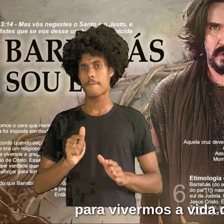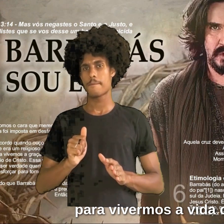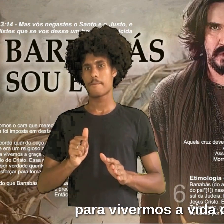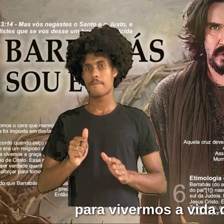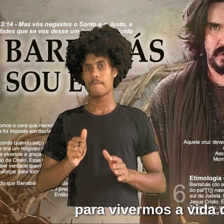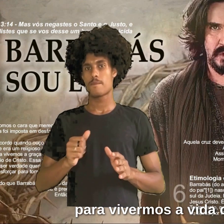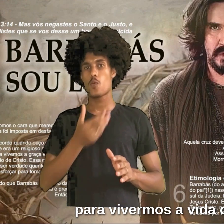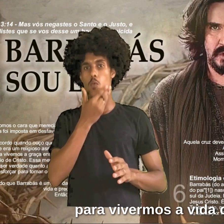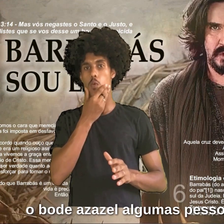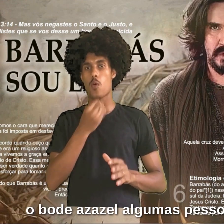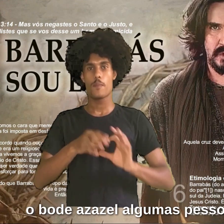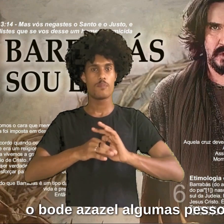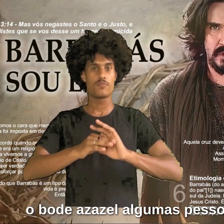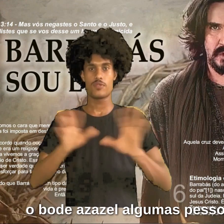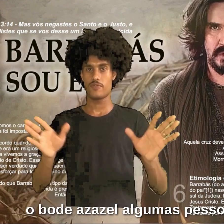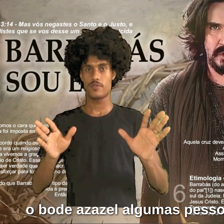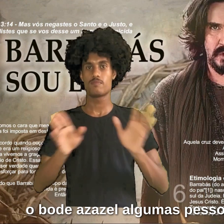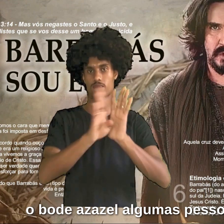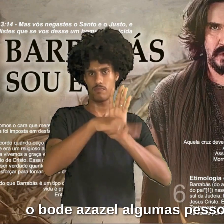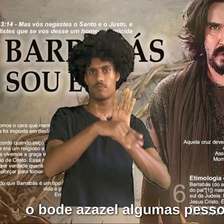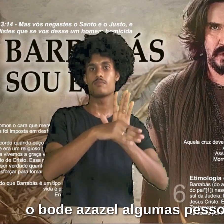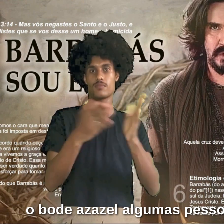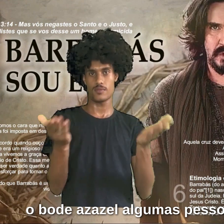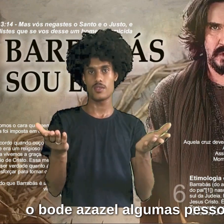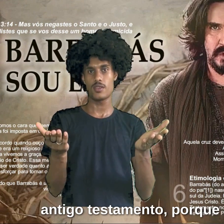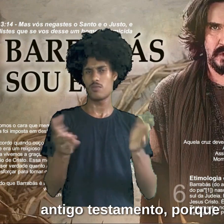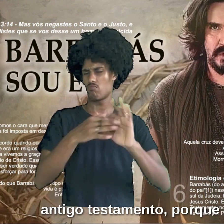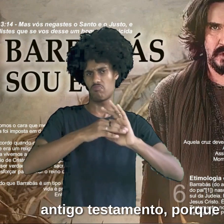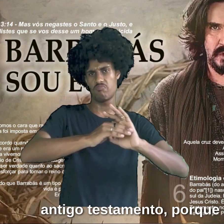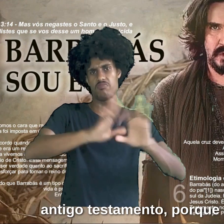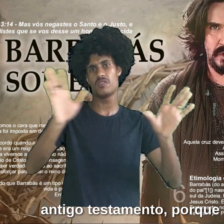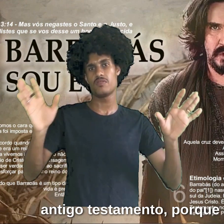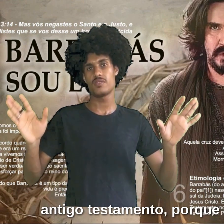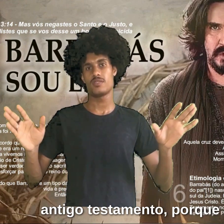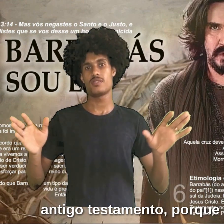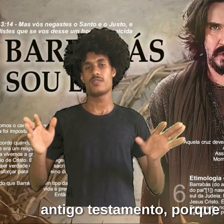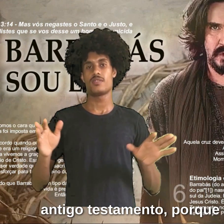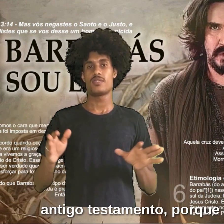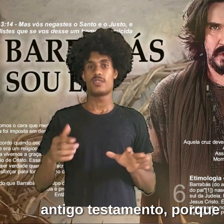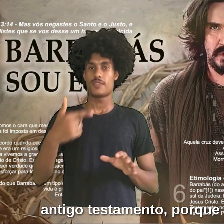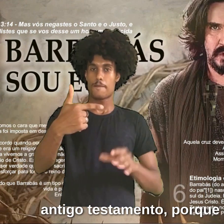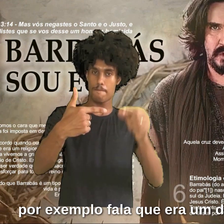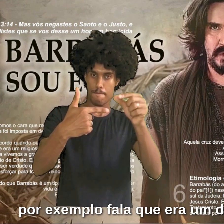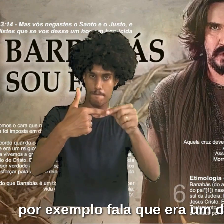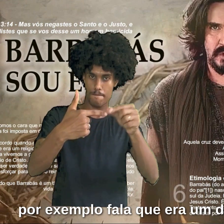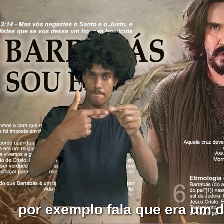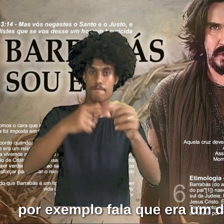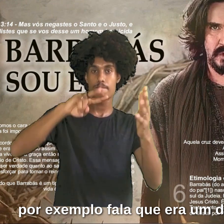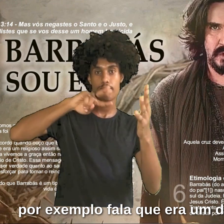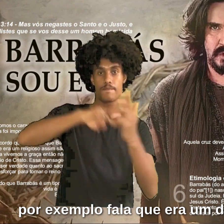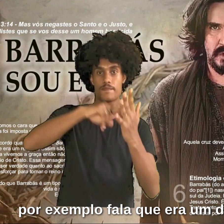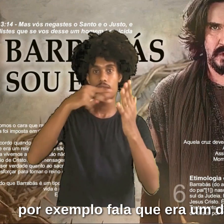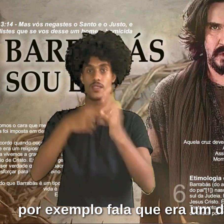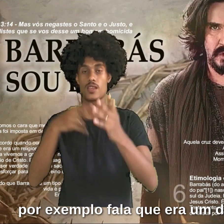igreja. Então Azazel, o bode Azazel, algumas pessoas colocam aqui no Antigo Testamento, porque no livro de Enoque, por exemplo, fala que